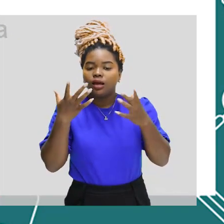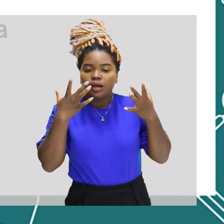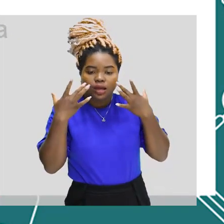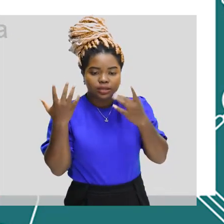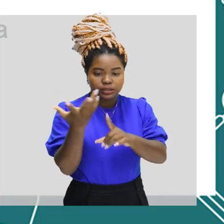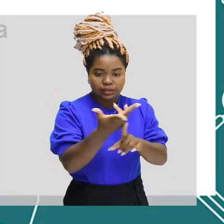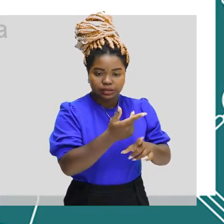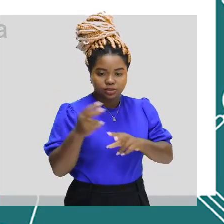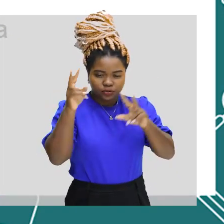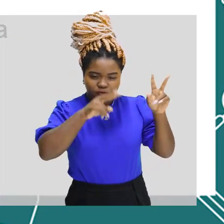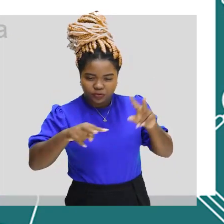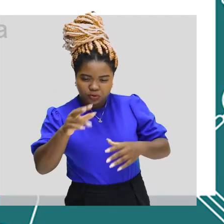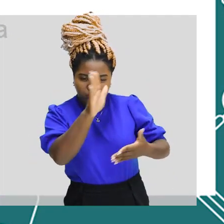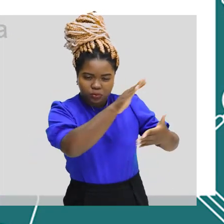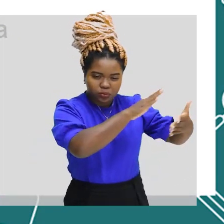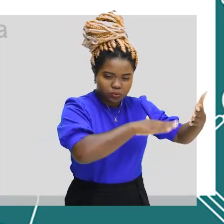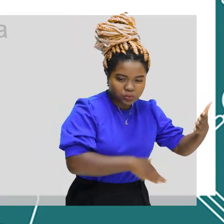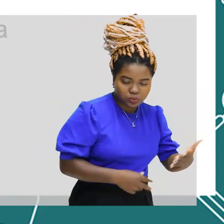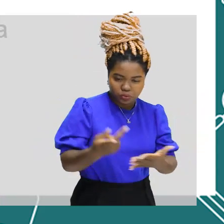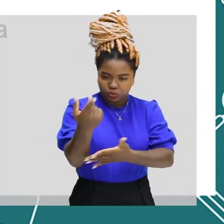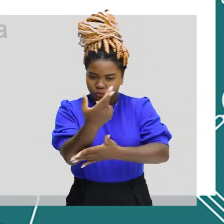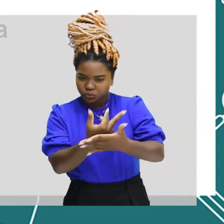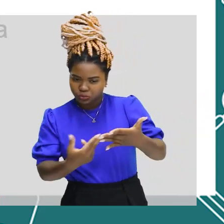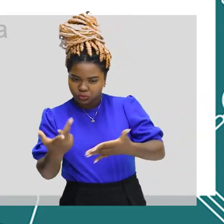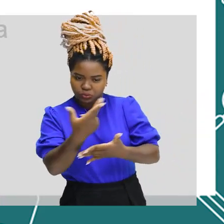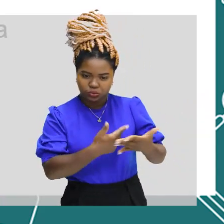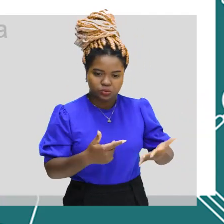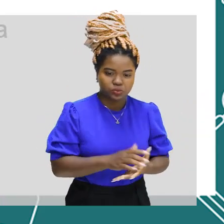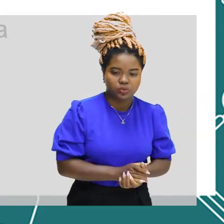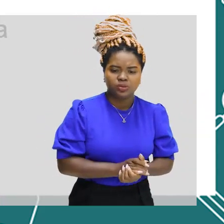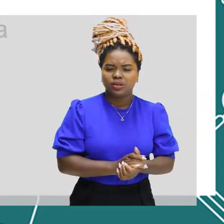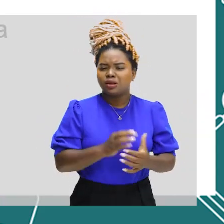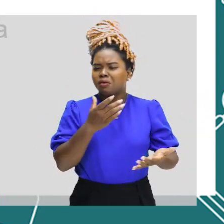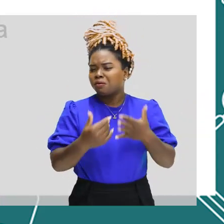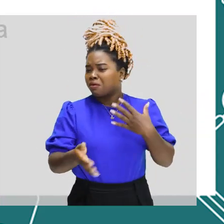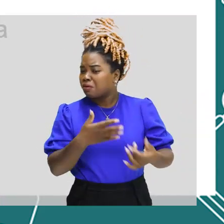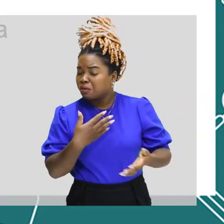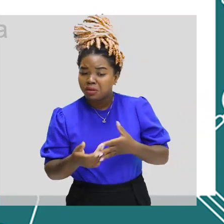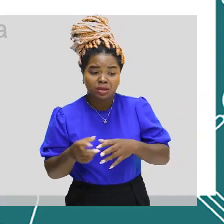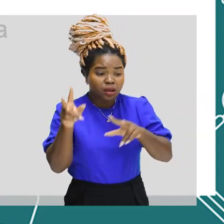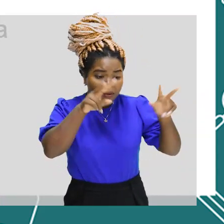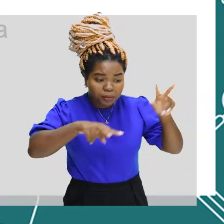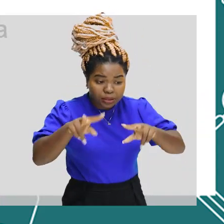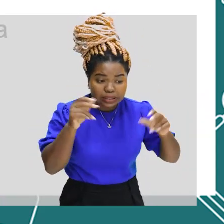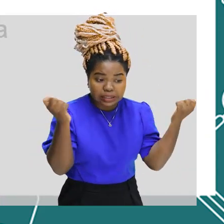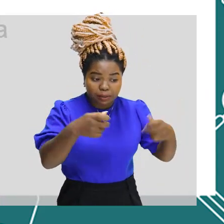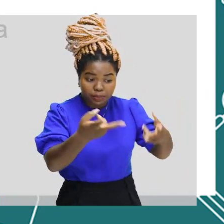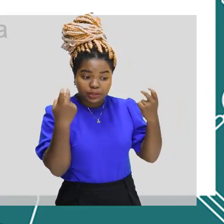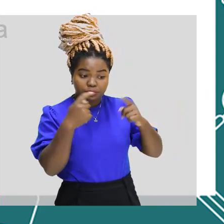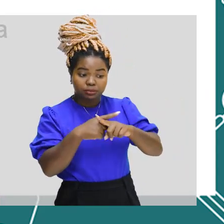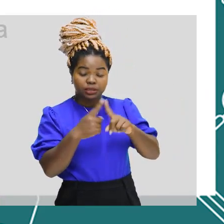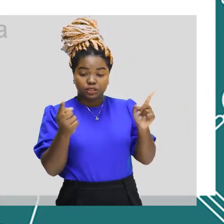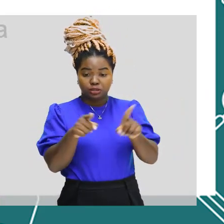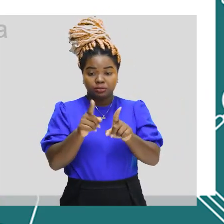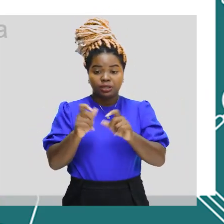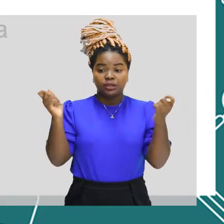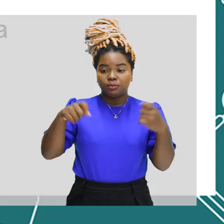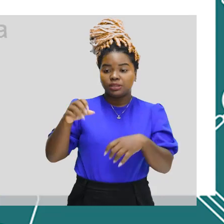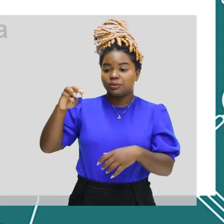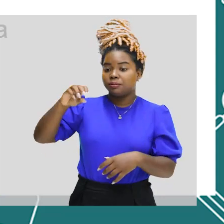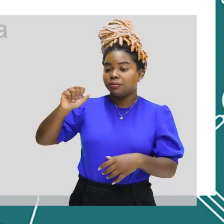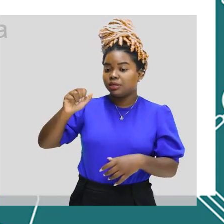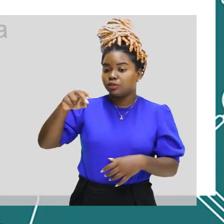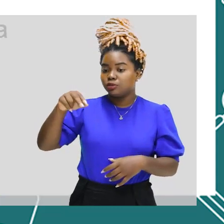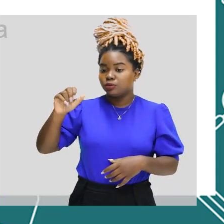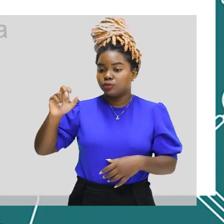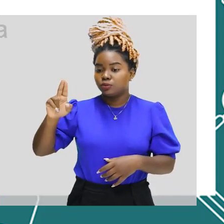desenho, pintura, gravura, escultura, cerâmica, qualquer coisa que seja visualizada, mas também que possa ser manual. Por